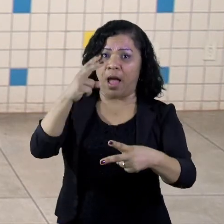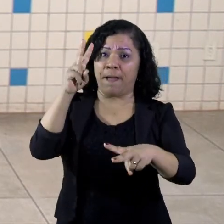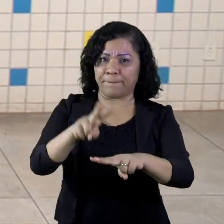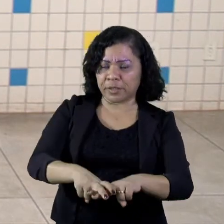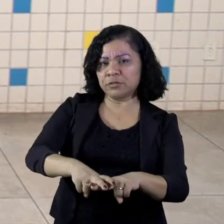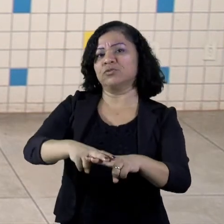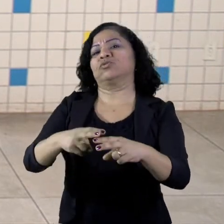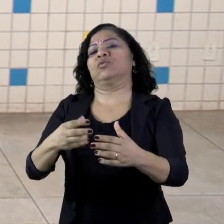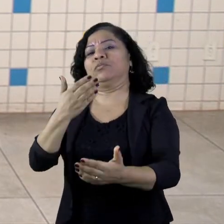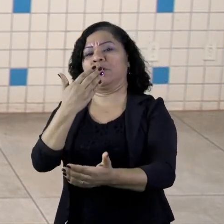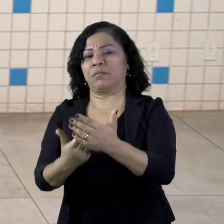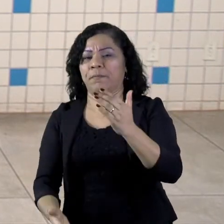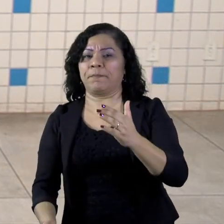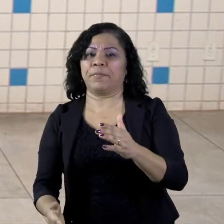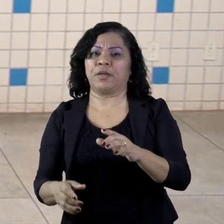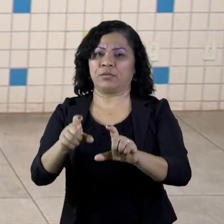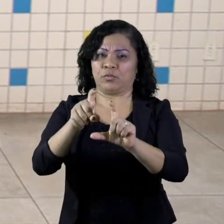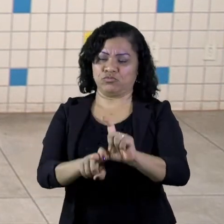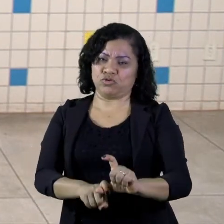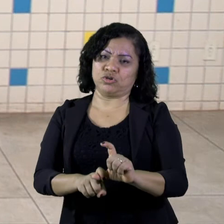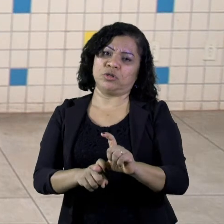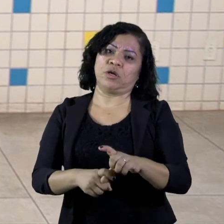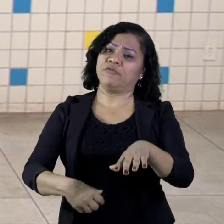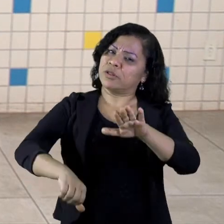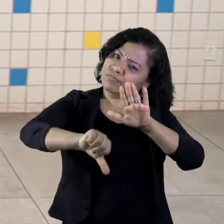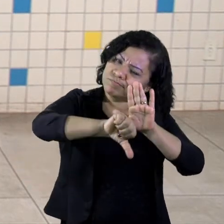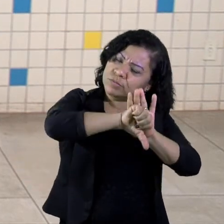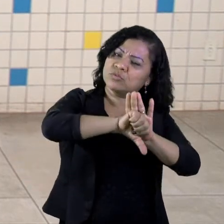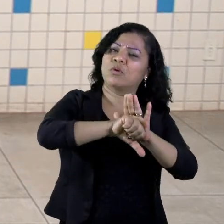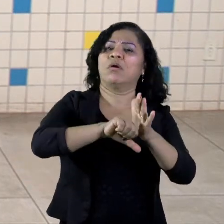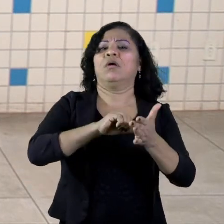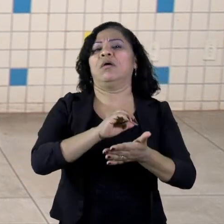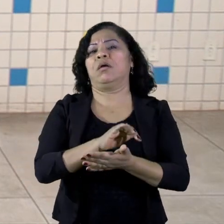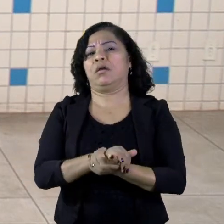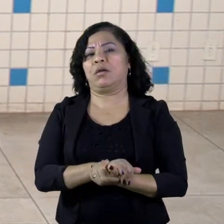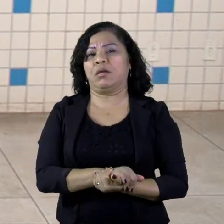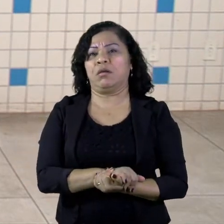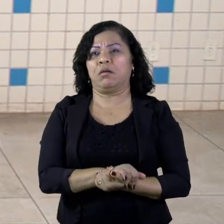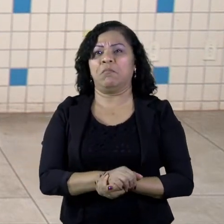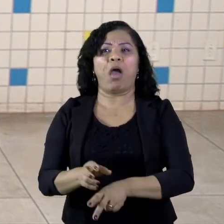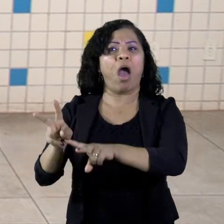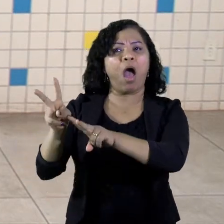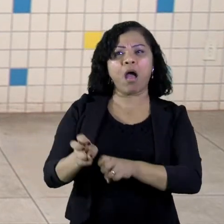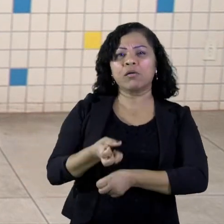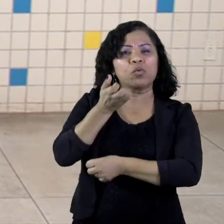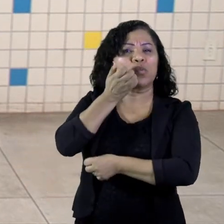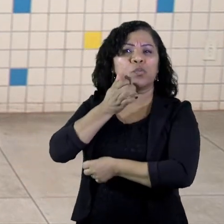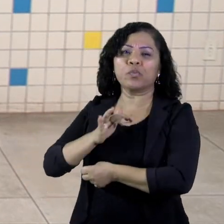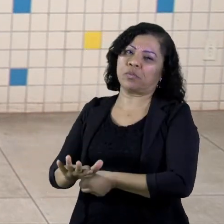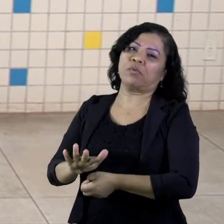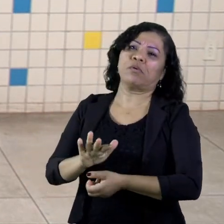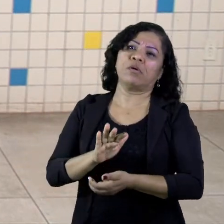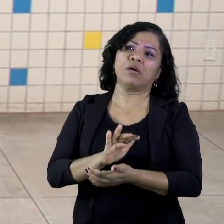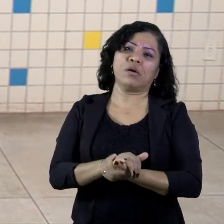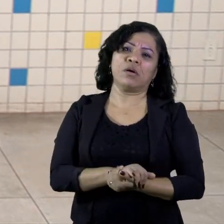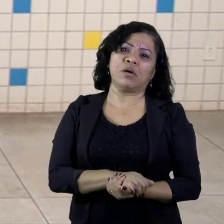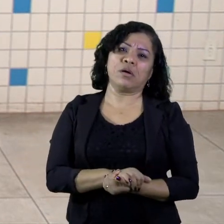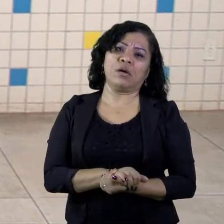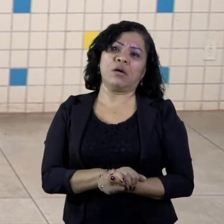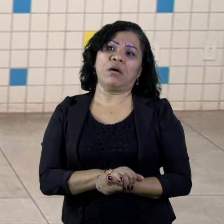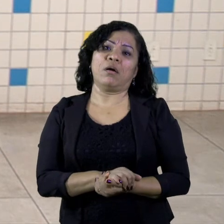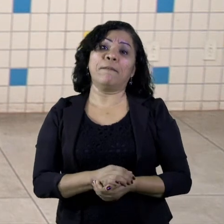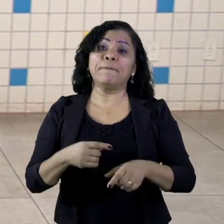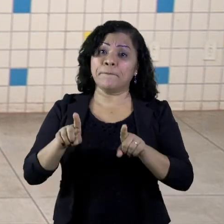dívida, ter cometido um crime, por raptar uma criança, por